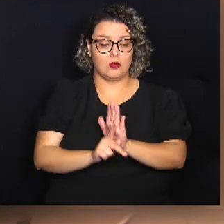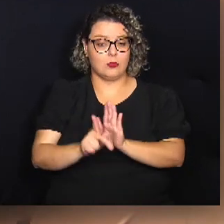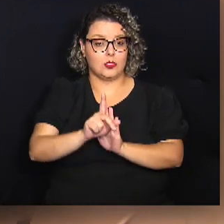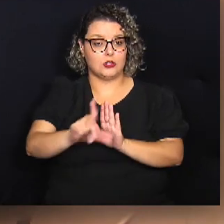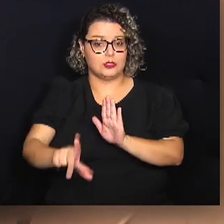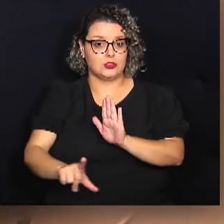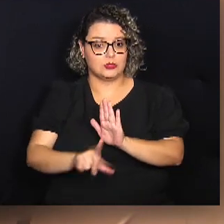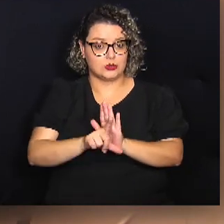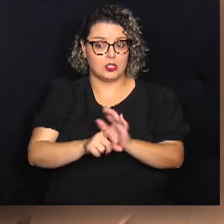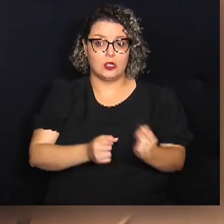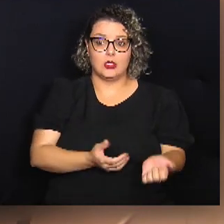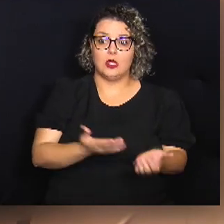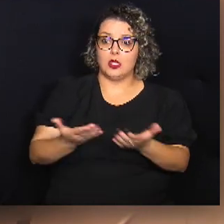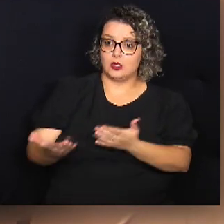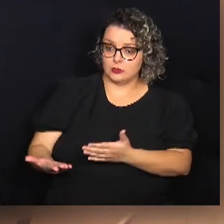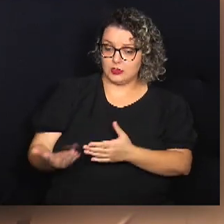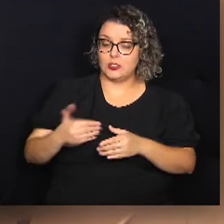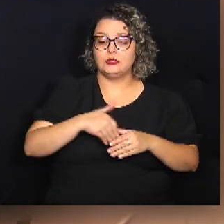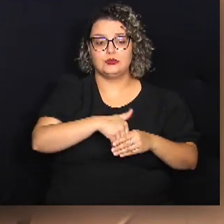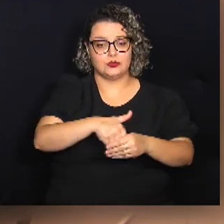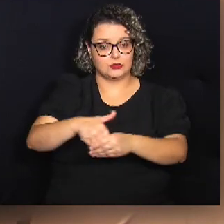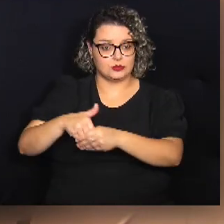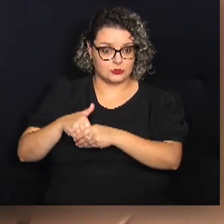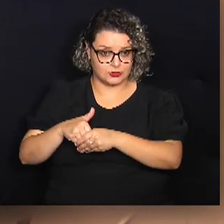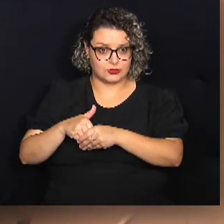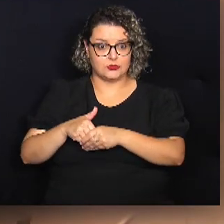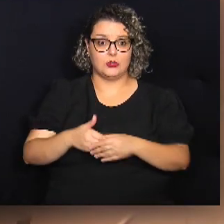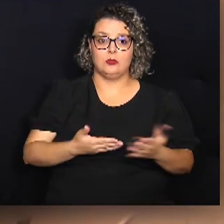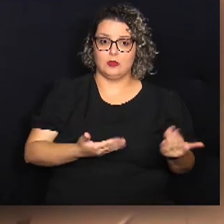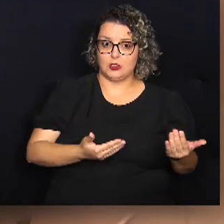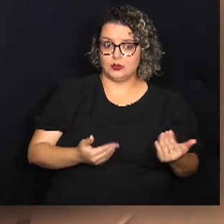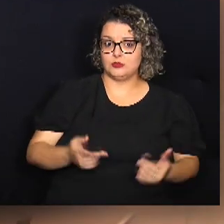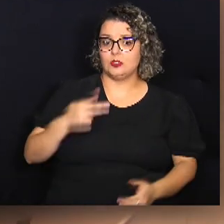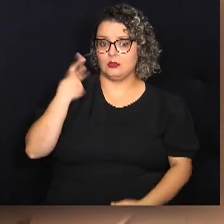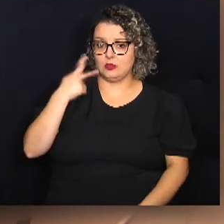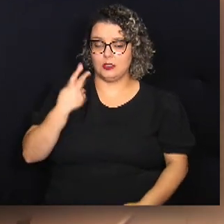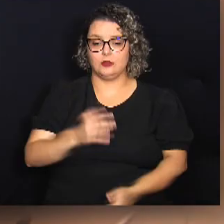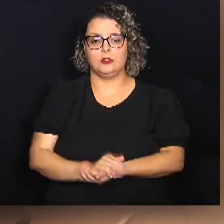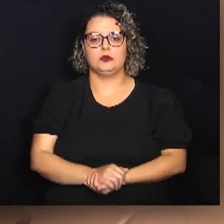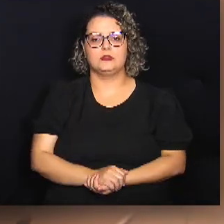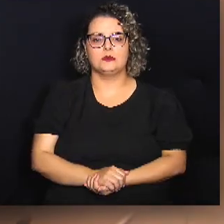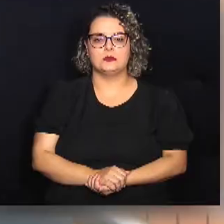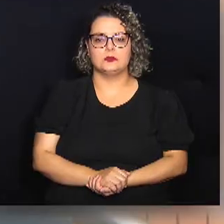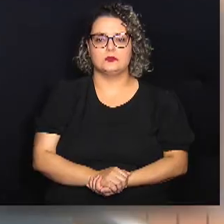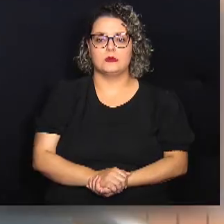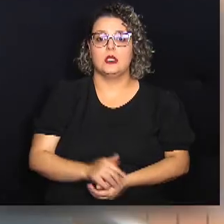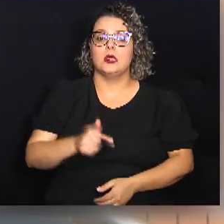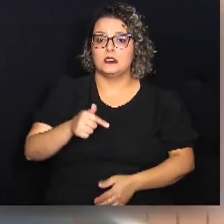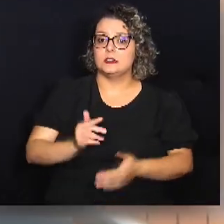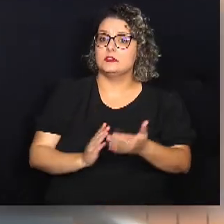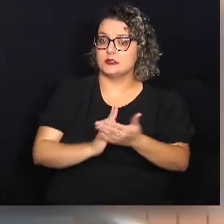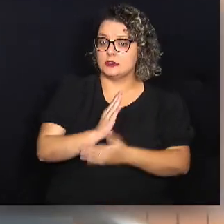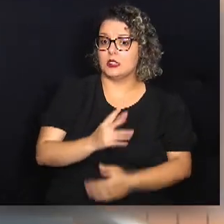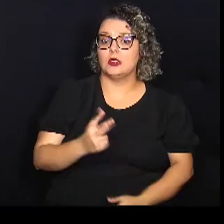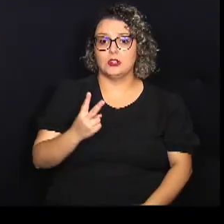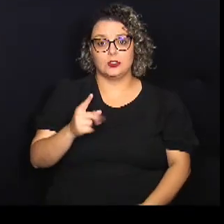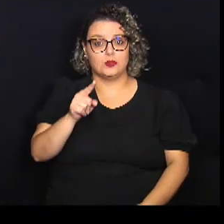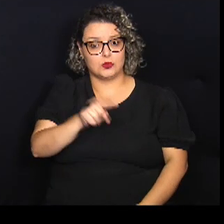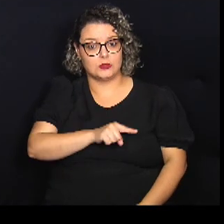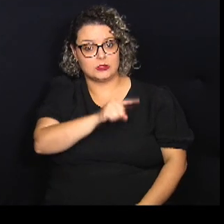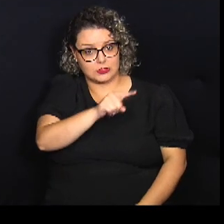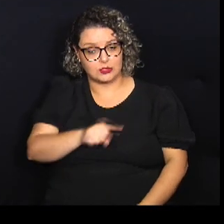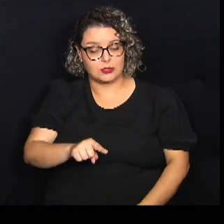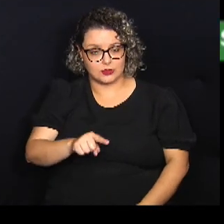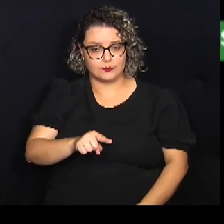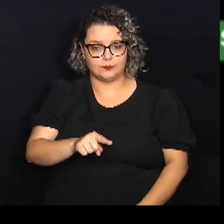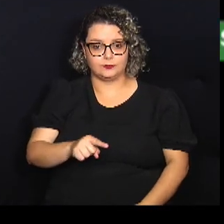lei apresentados e votados pelos jovens parlamentares. 7 aprovados e 2 rejeitados.